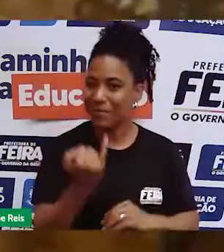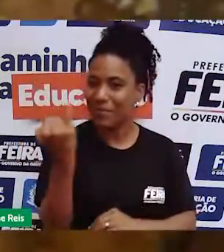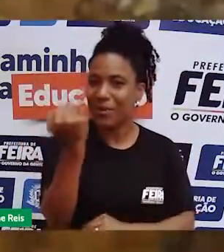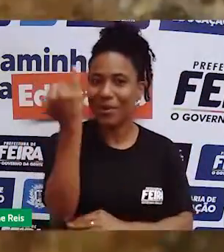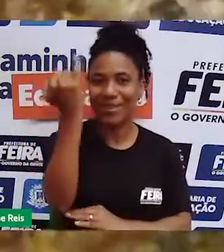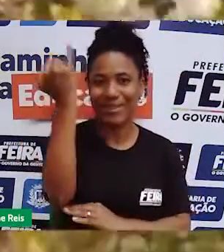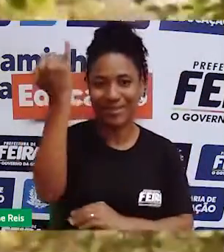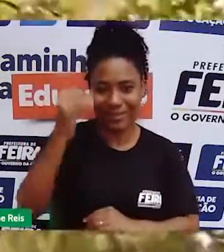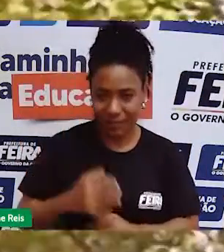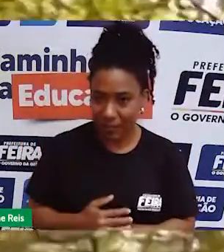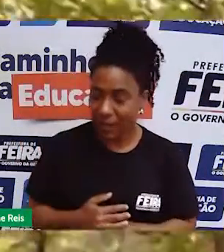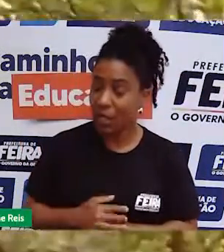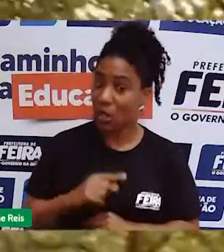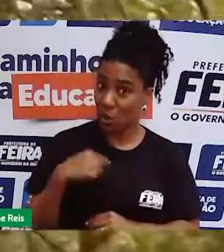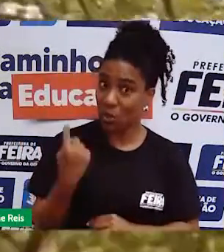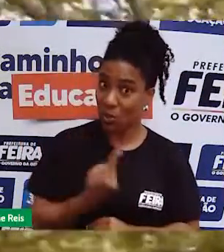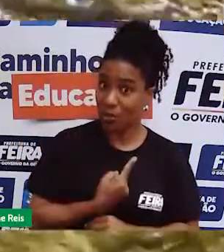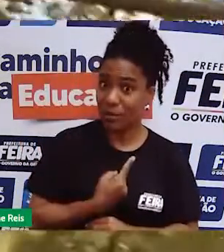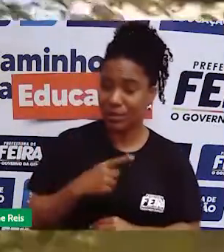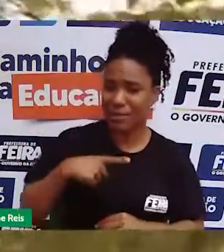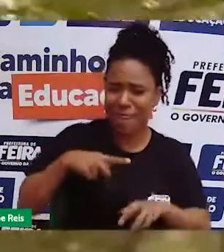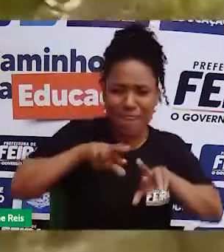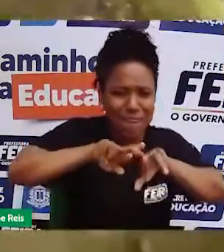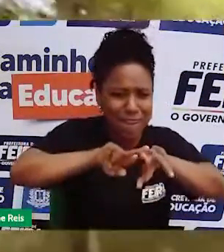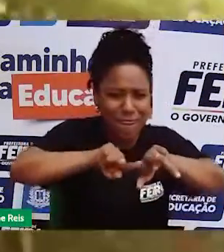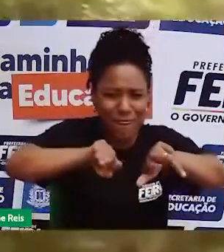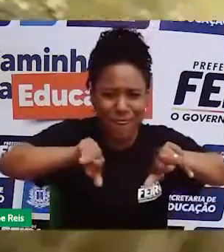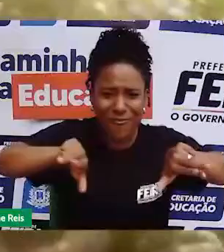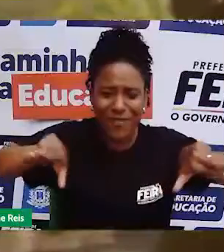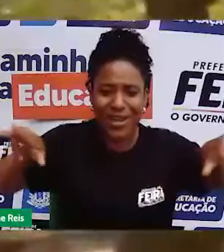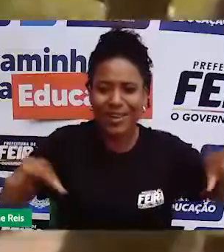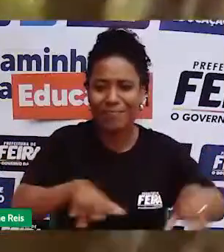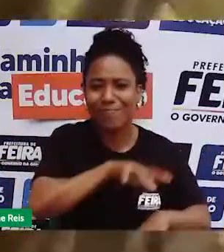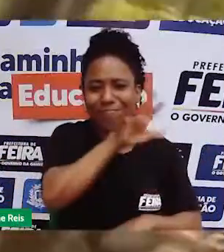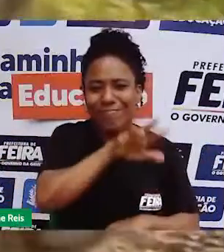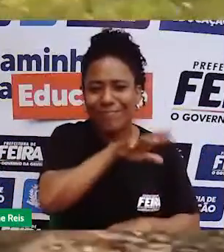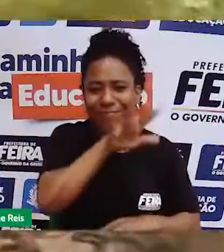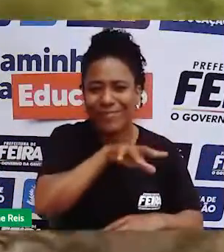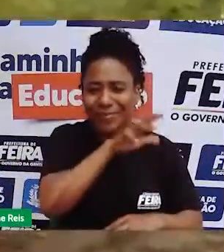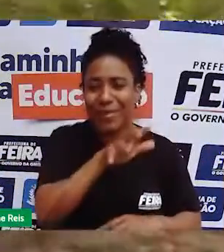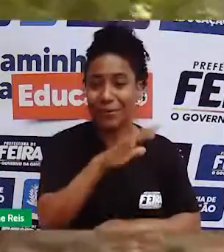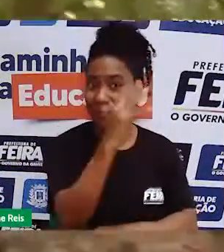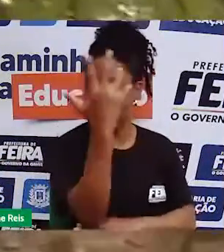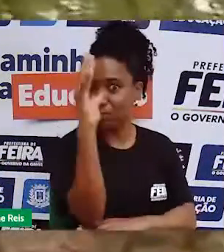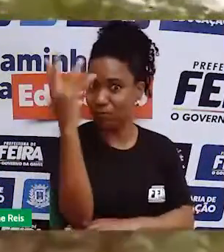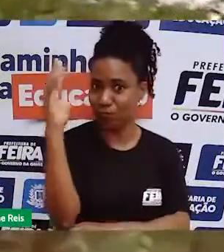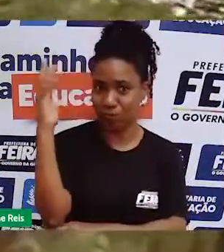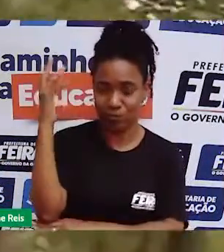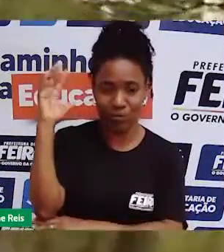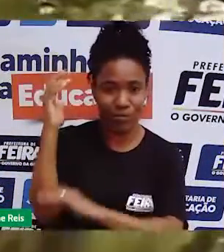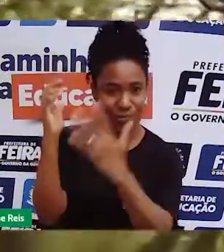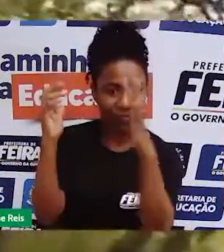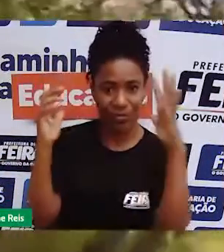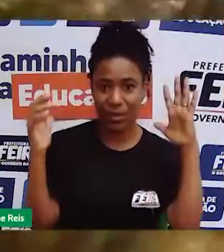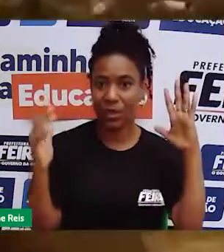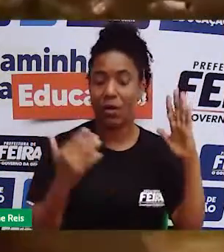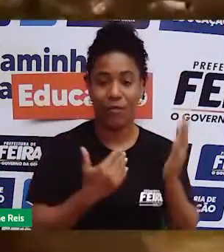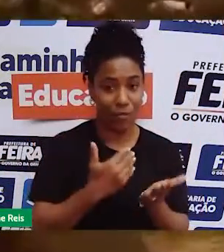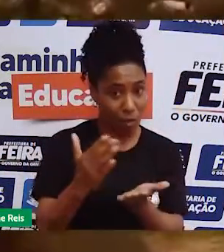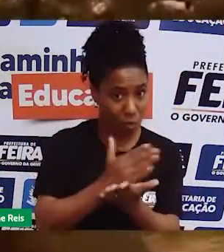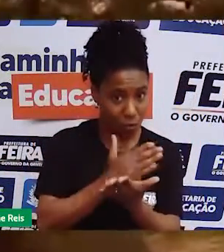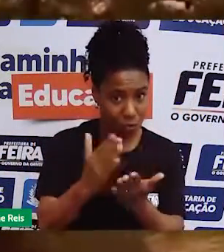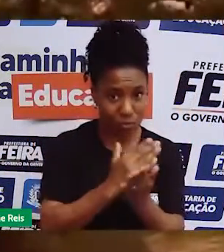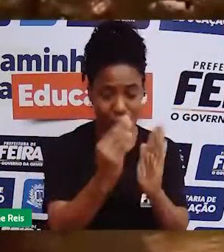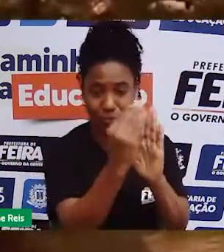aqui cerca de 1.000 espécies de vegetais. E existem alguns ainda para ser catalogados, né? E também